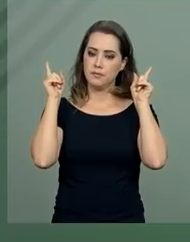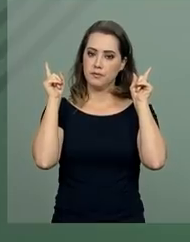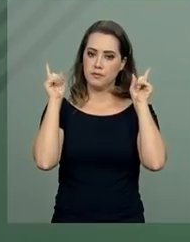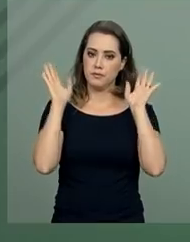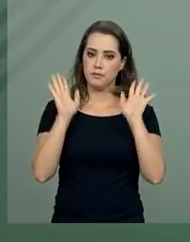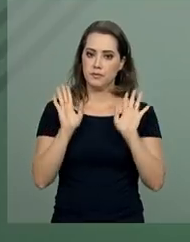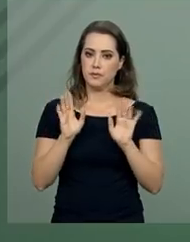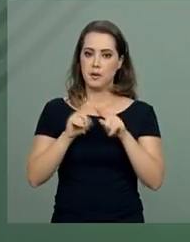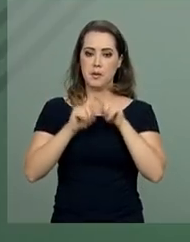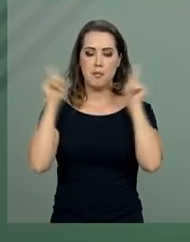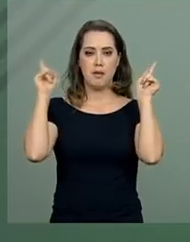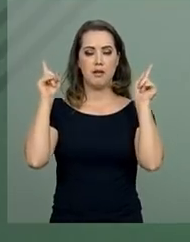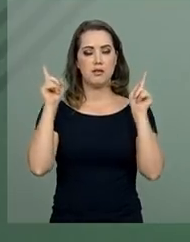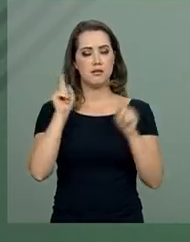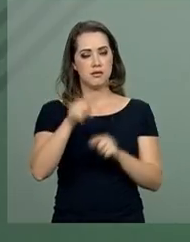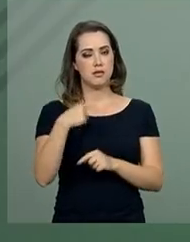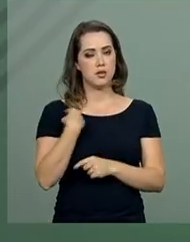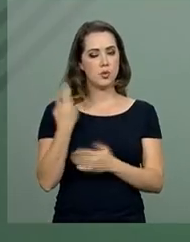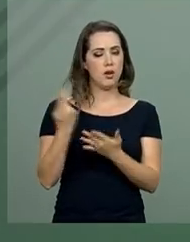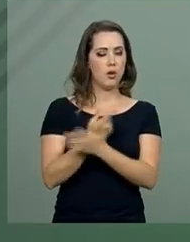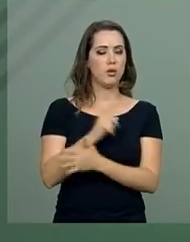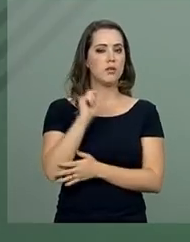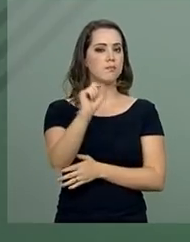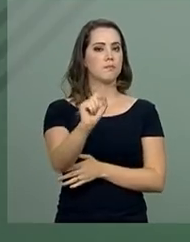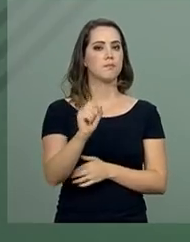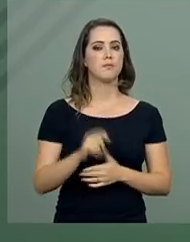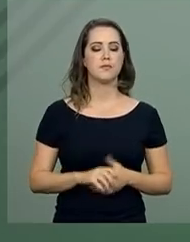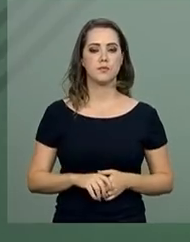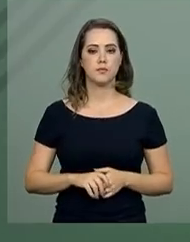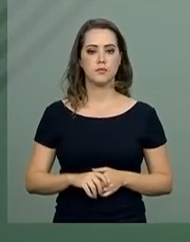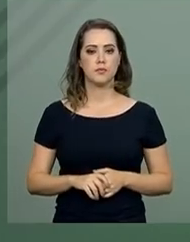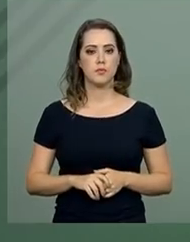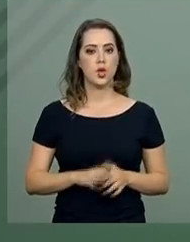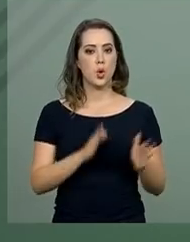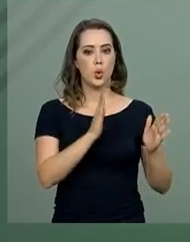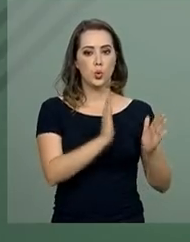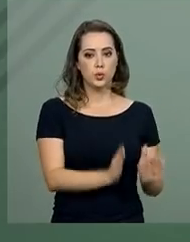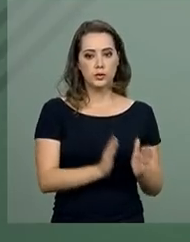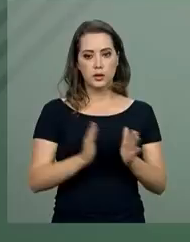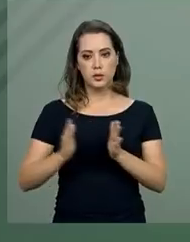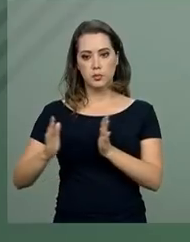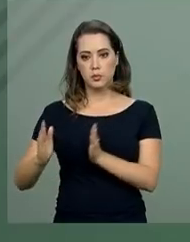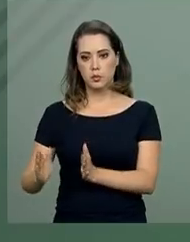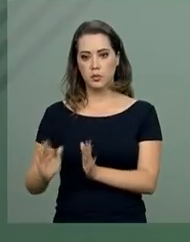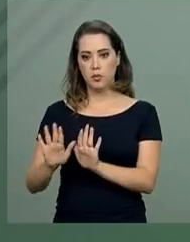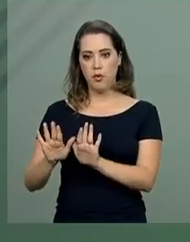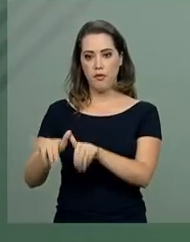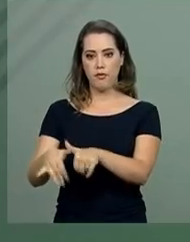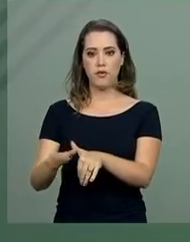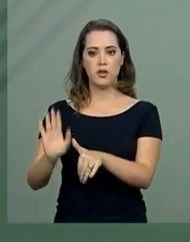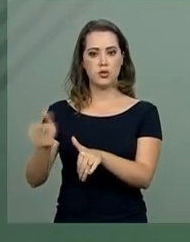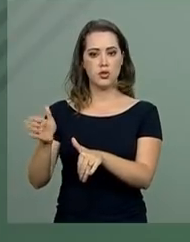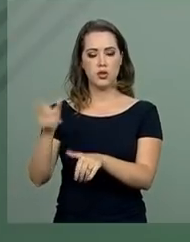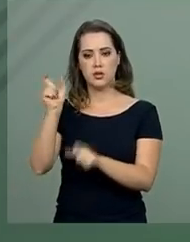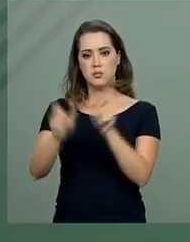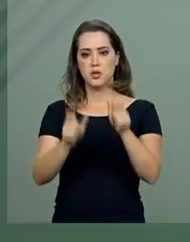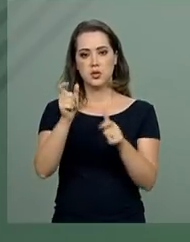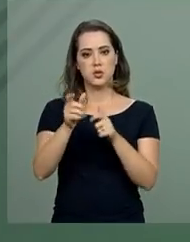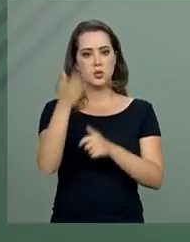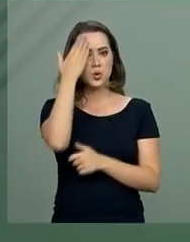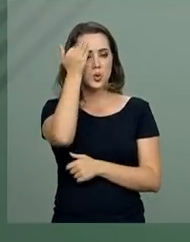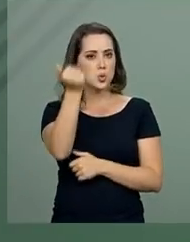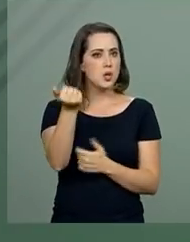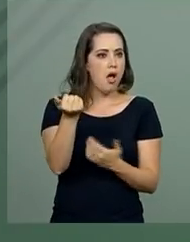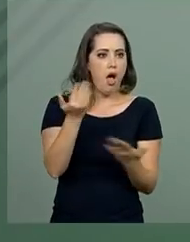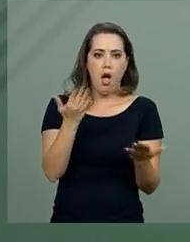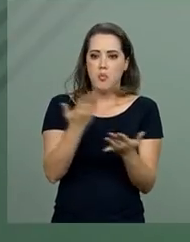só que o que ocorre o prazo dessa opção se encerrou e muitas pessoas ainda estavam